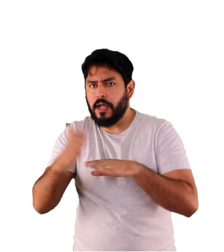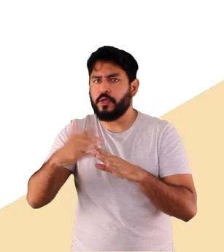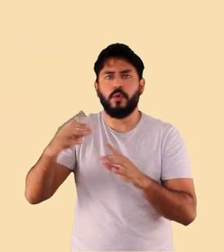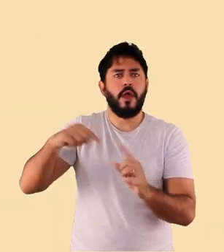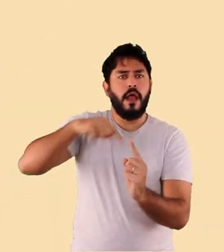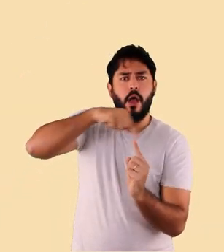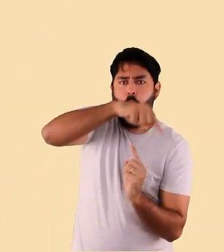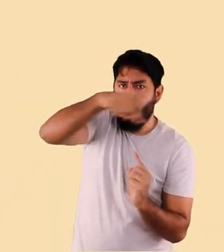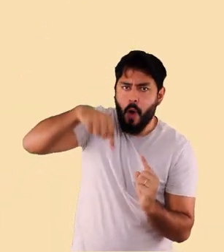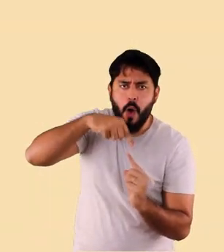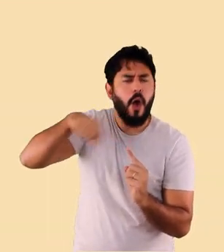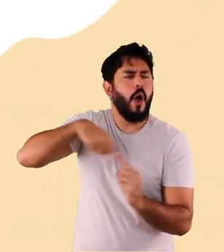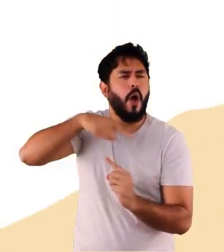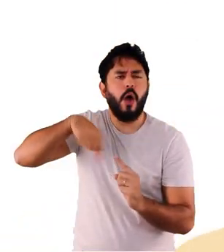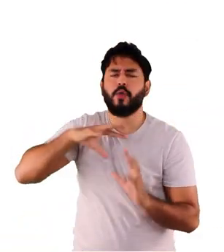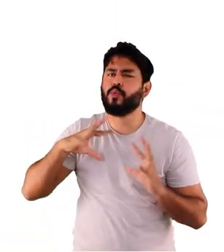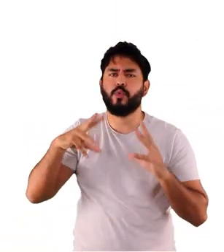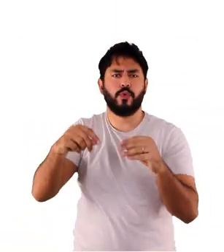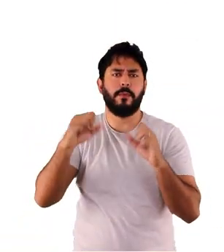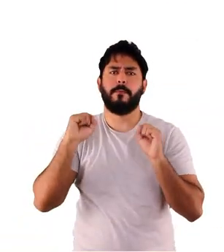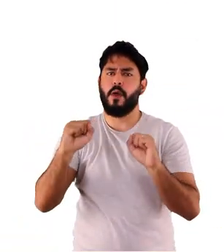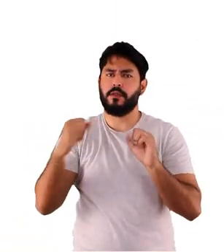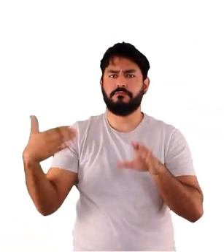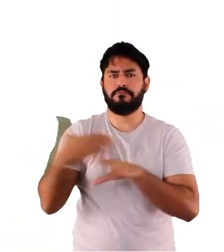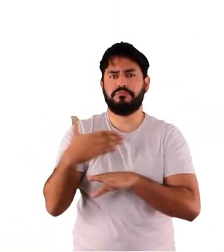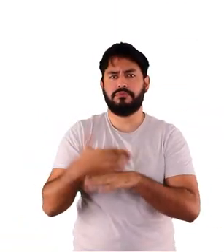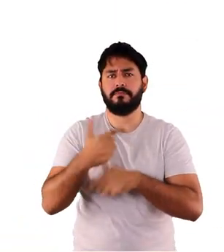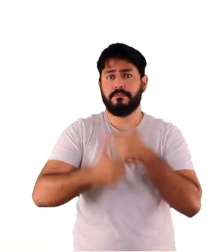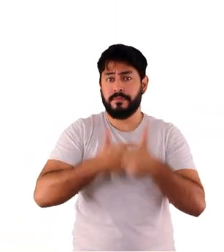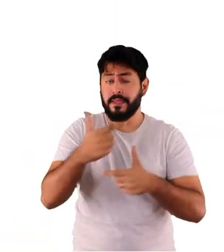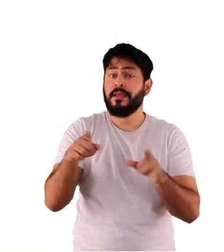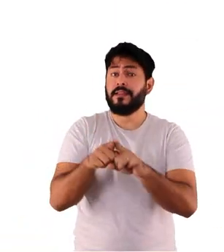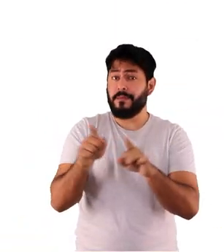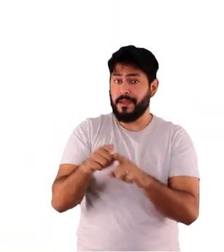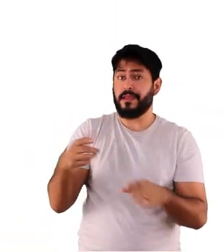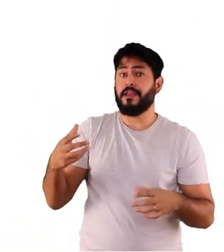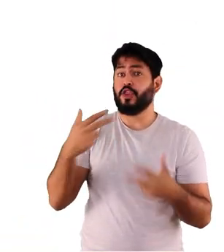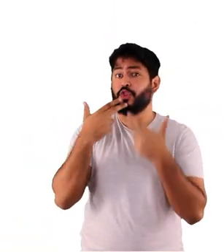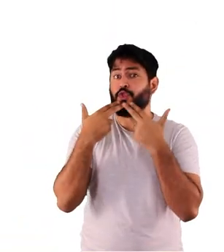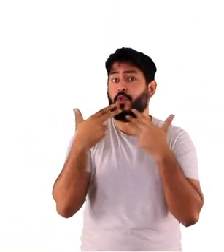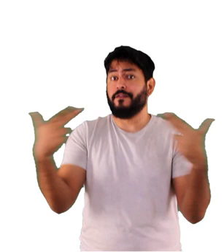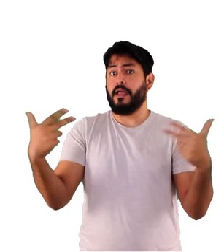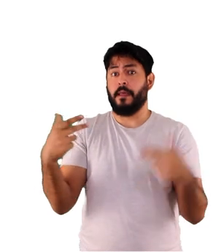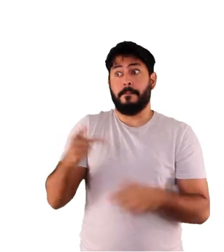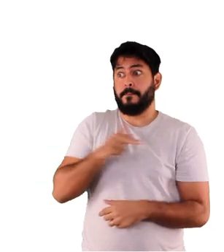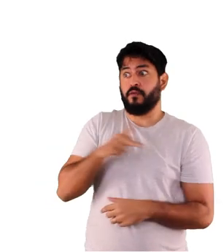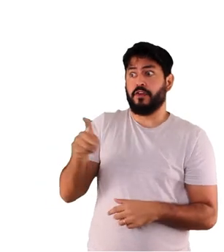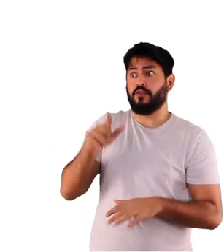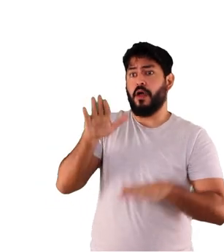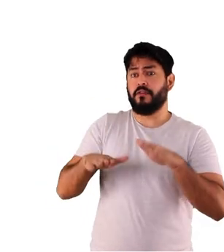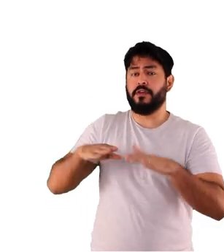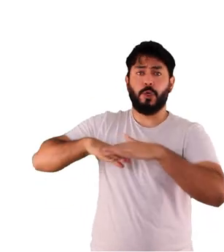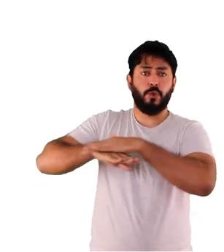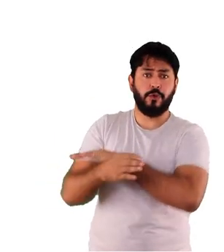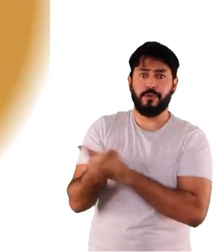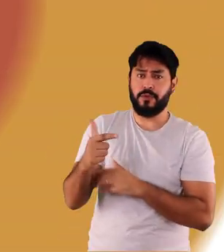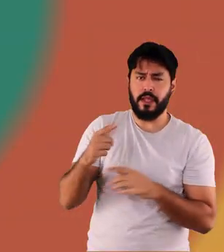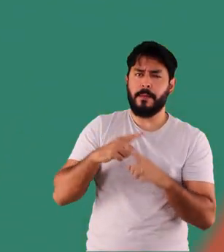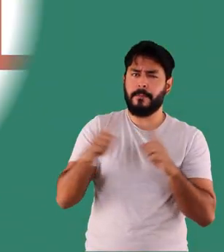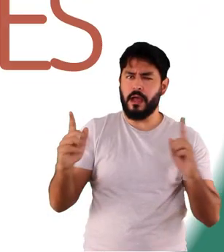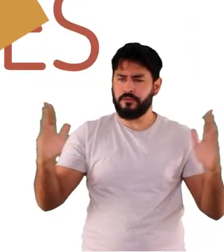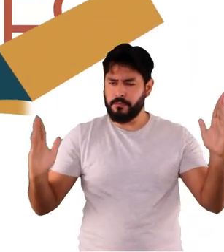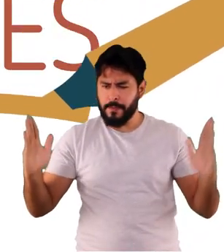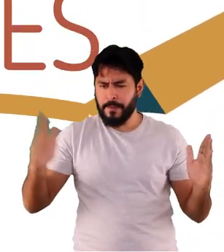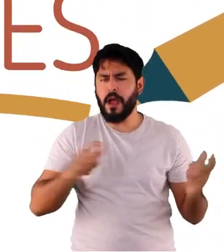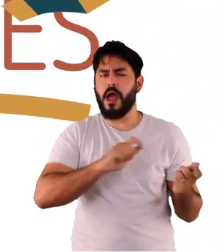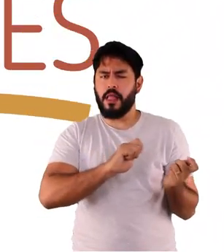carga horária. Como essa é uma experiência nova até para muitos professores, essa adequação vai ser realizada ao longo do semestre